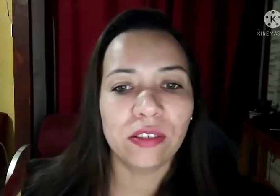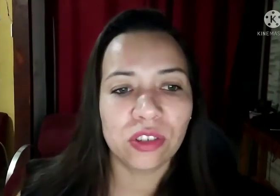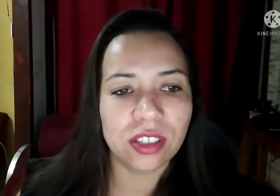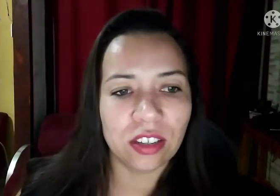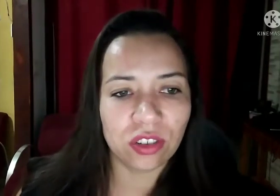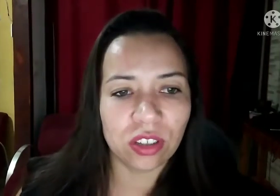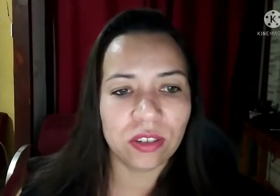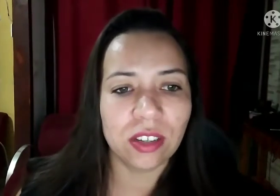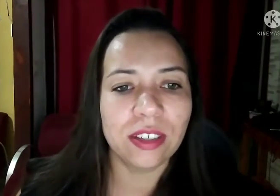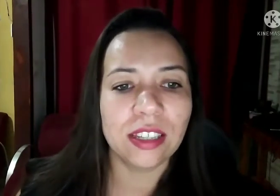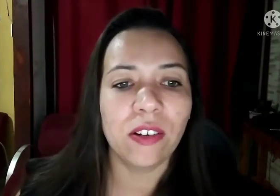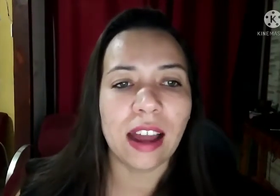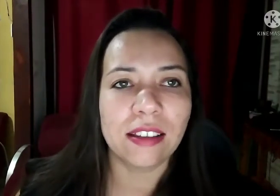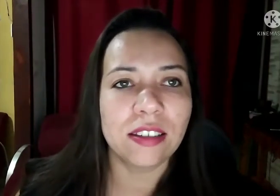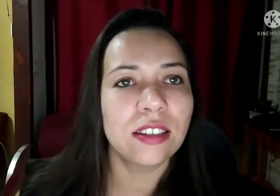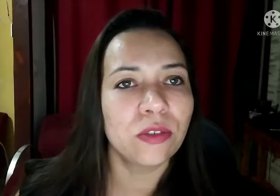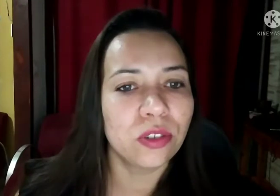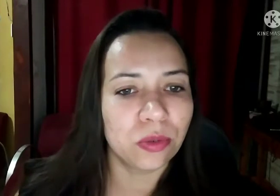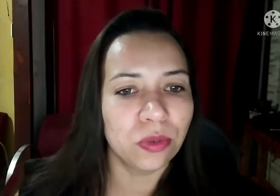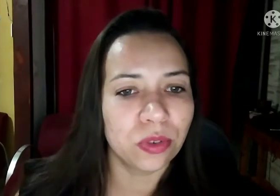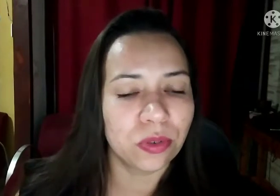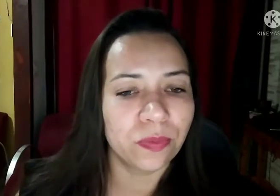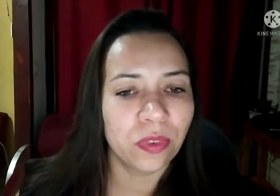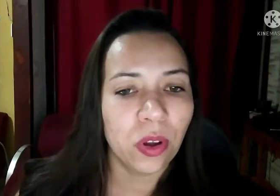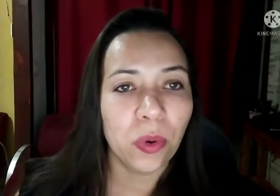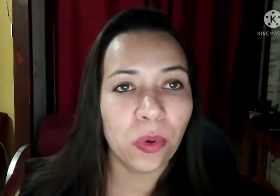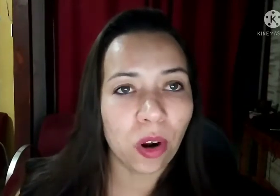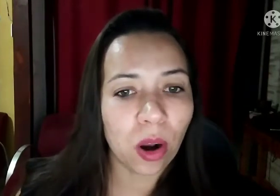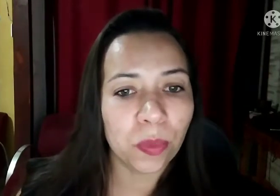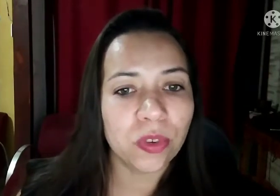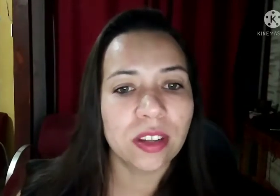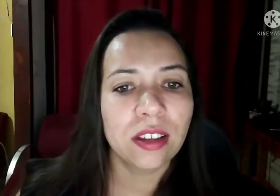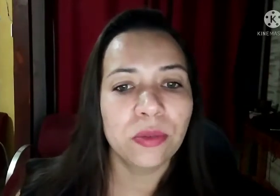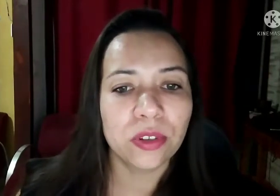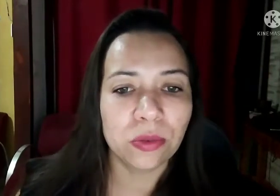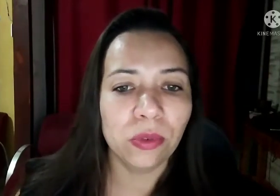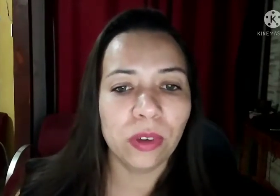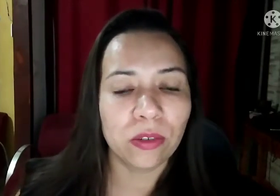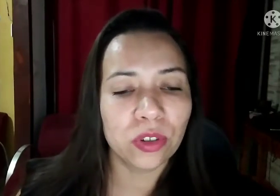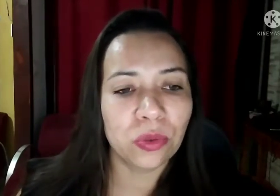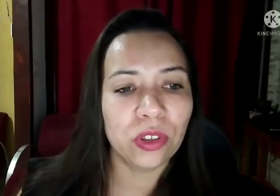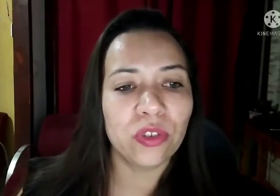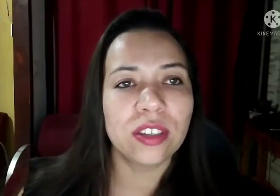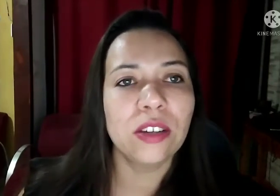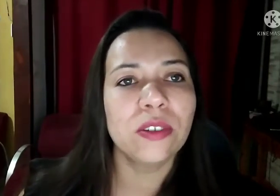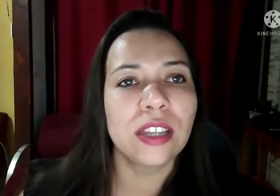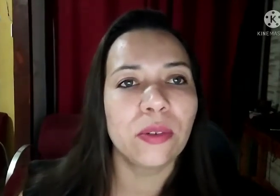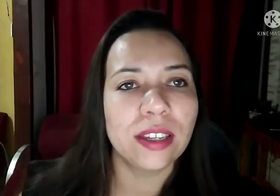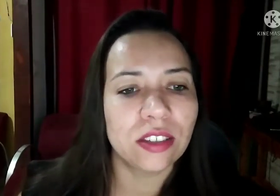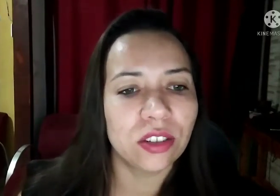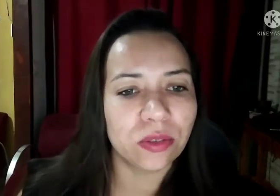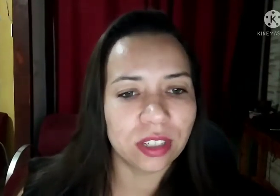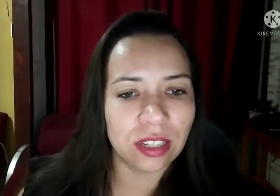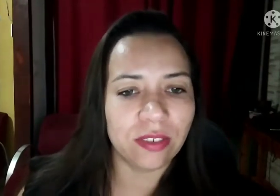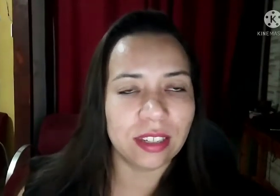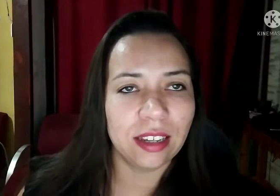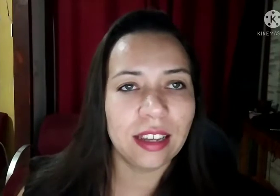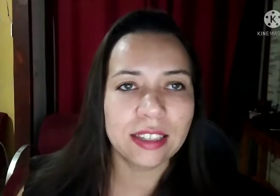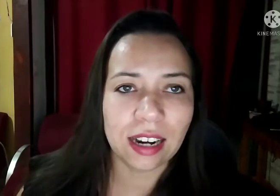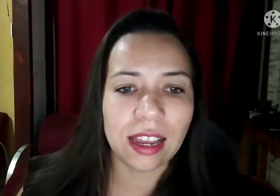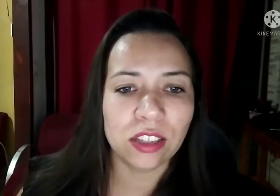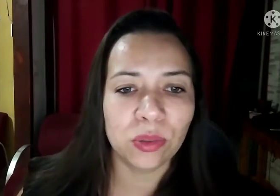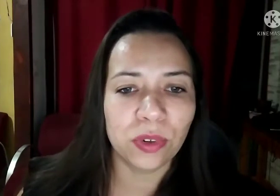os efeitos de sentido são instaurados em seu discurso? O corpus do estudo é constituído de 5 sequências